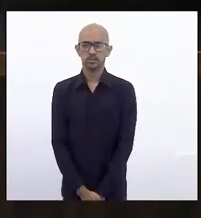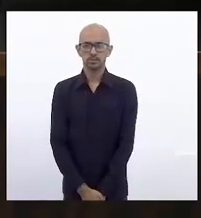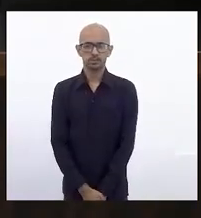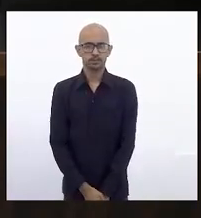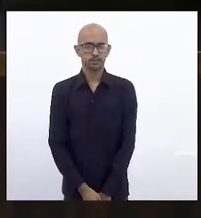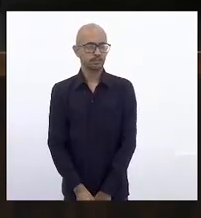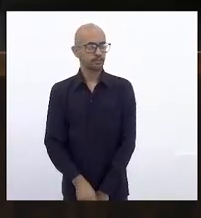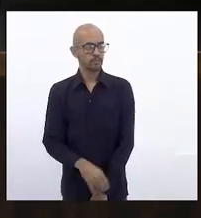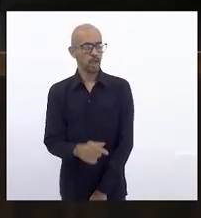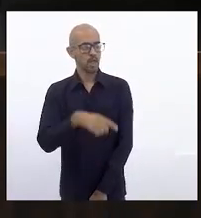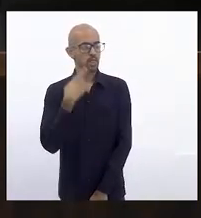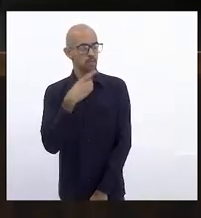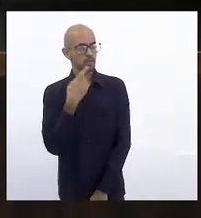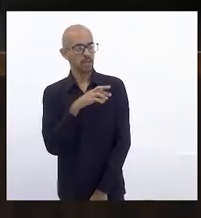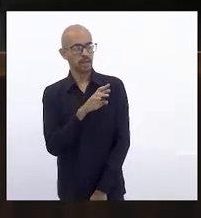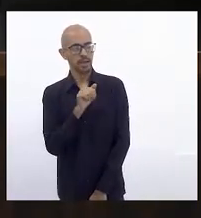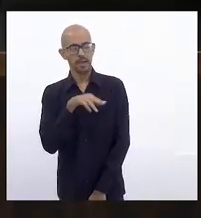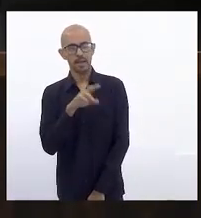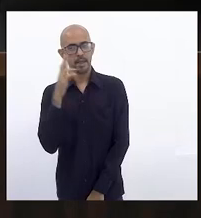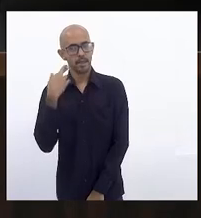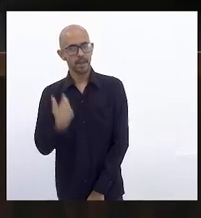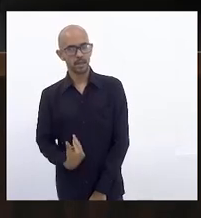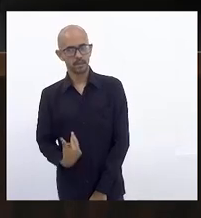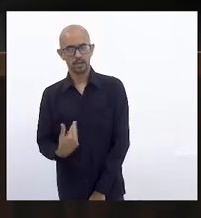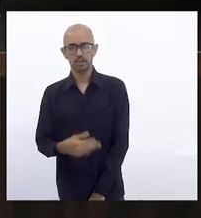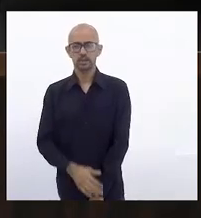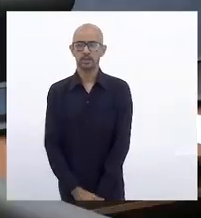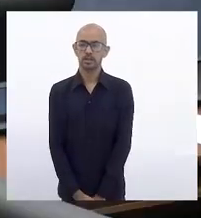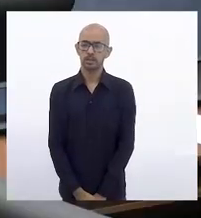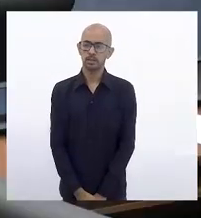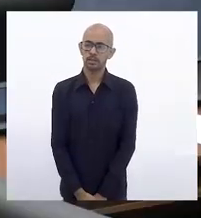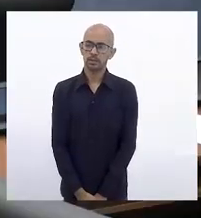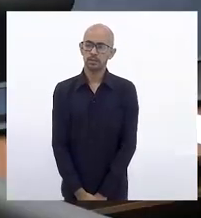Charles Batista, deputada Renata Souza.